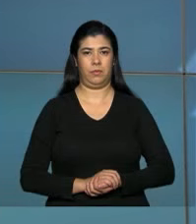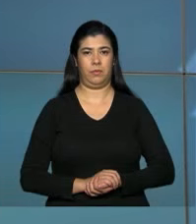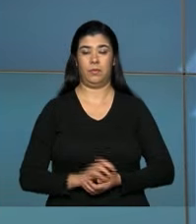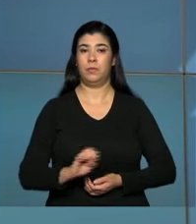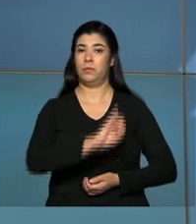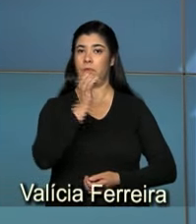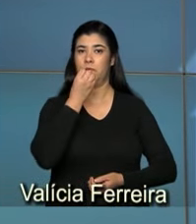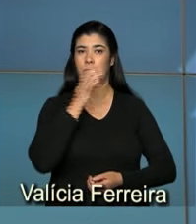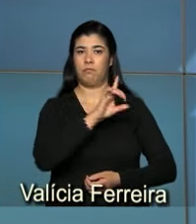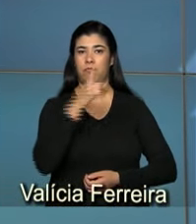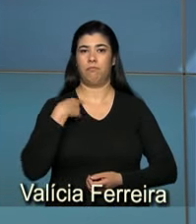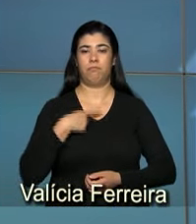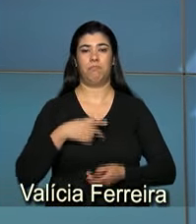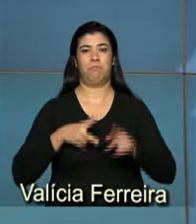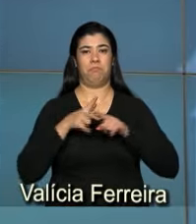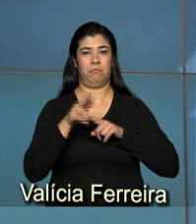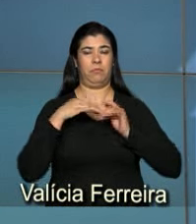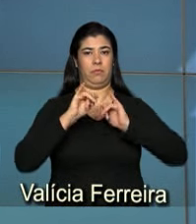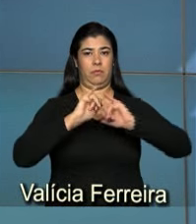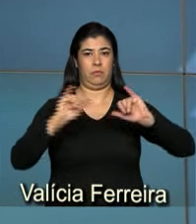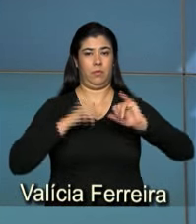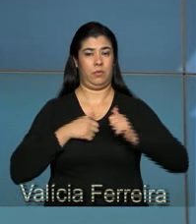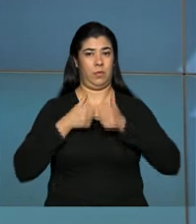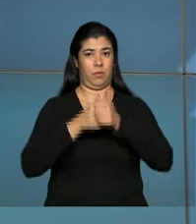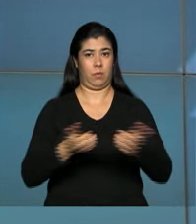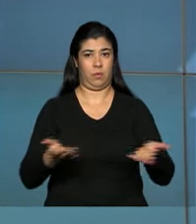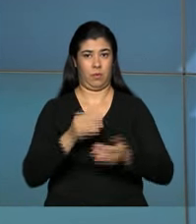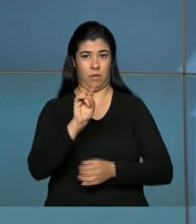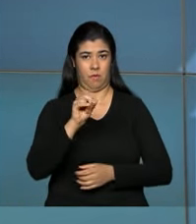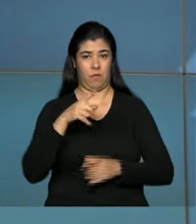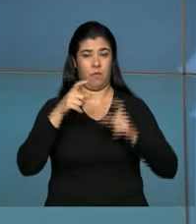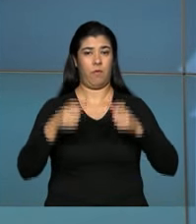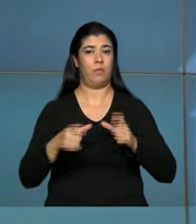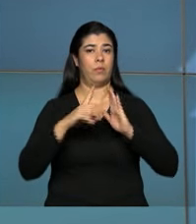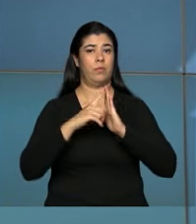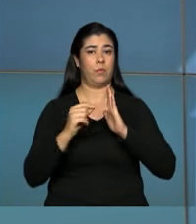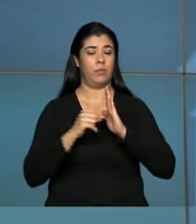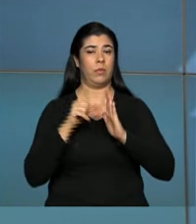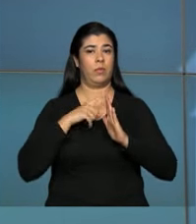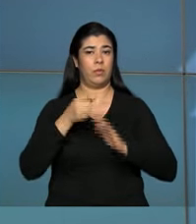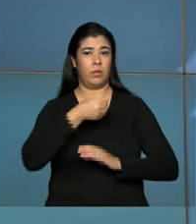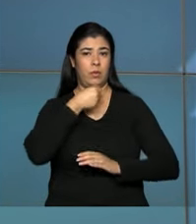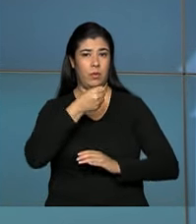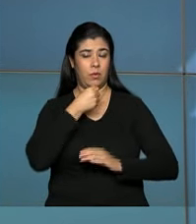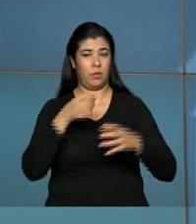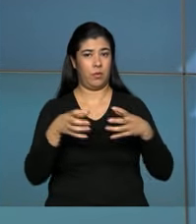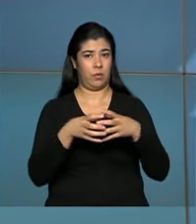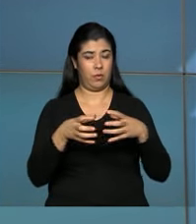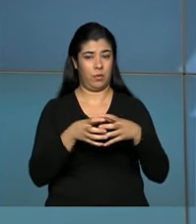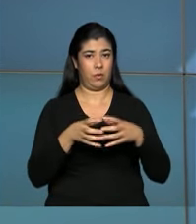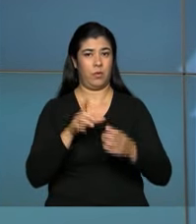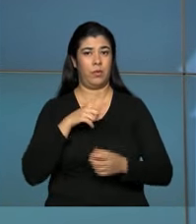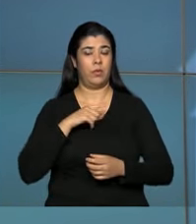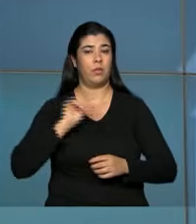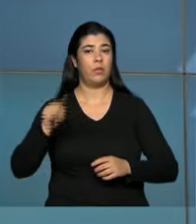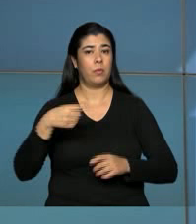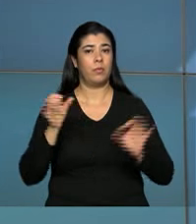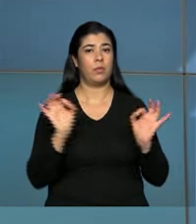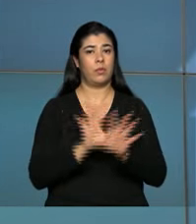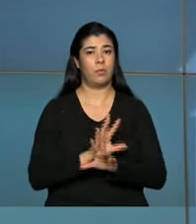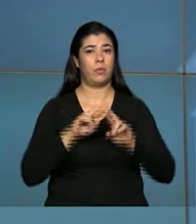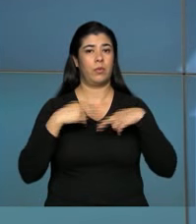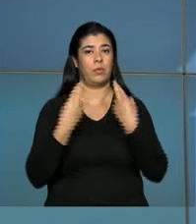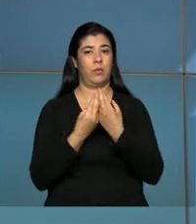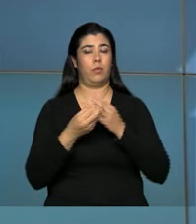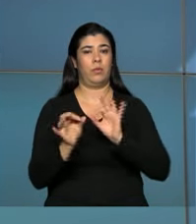Olá bom dia interrompemos nossa programação para ir ao vivo ao Palácio do Planalto será concedida a entrevista coletiva após reunião de